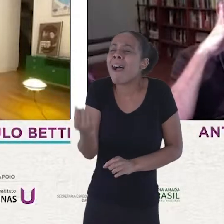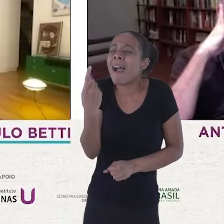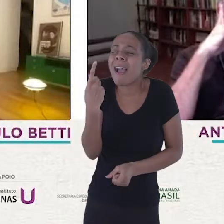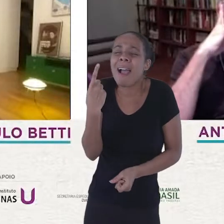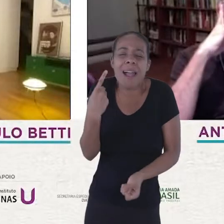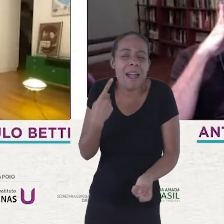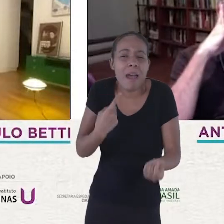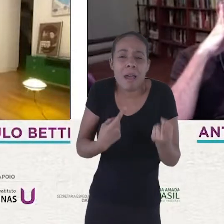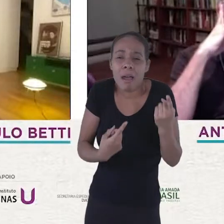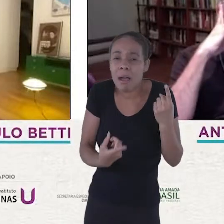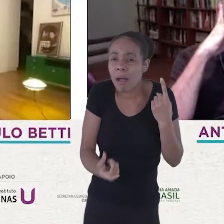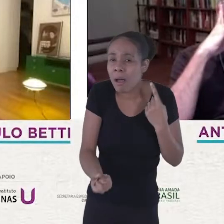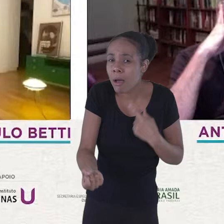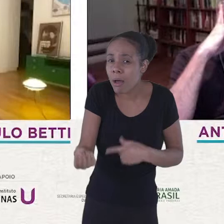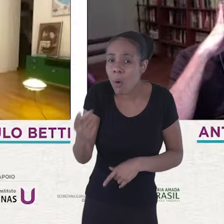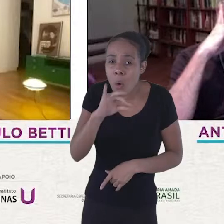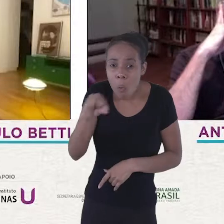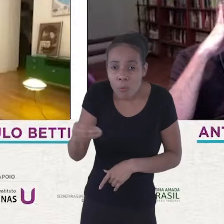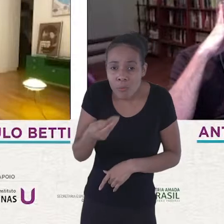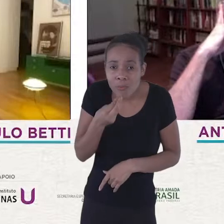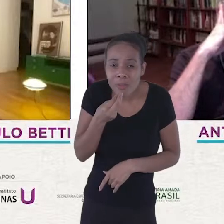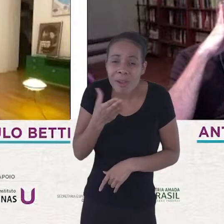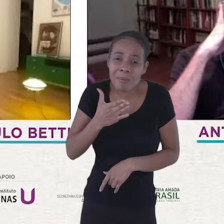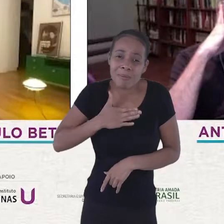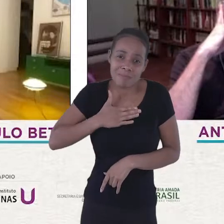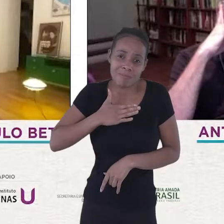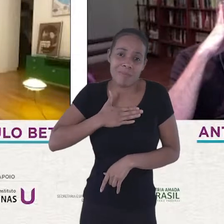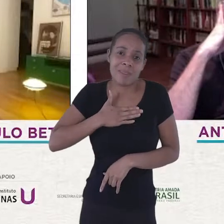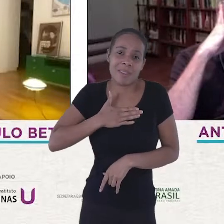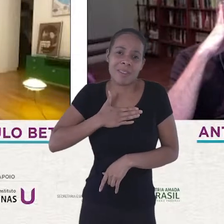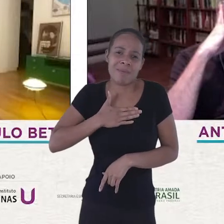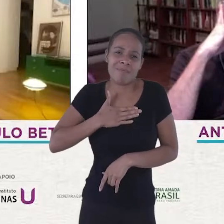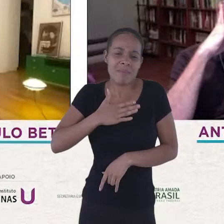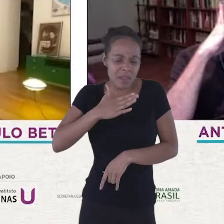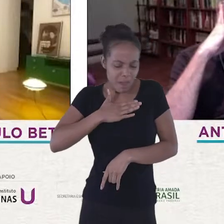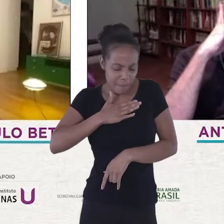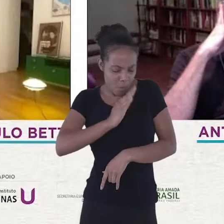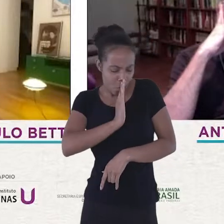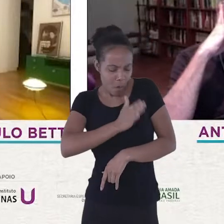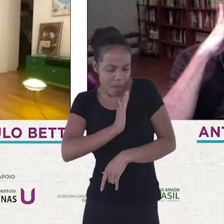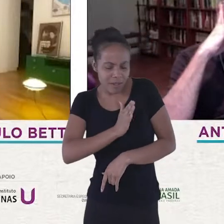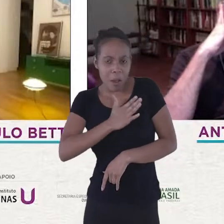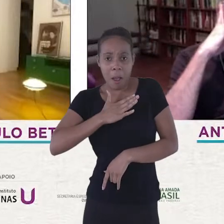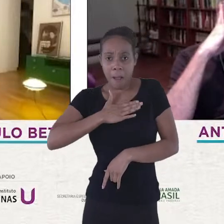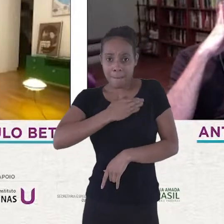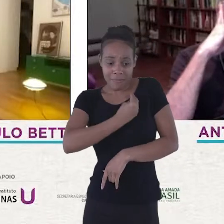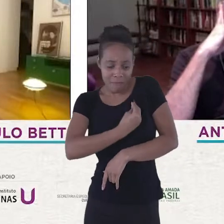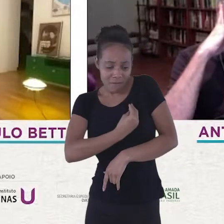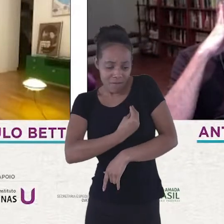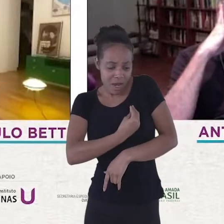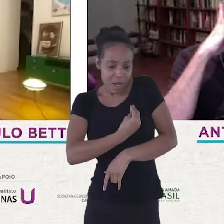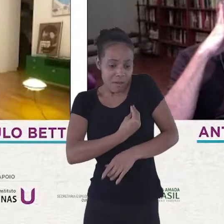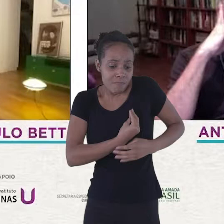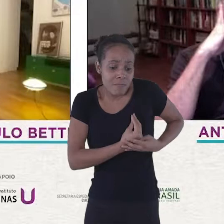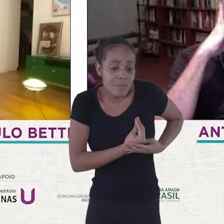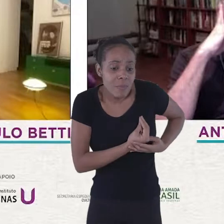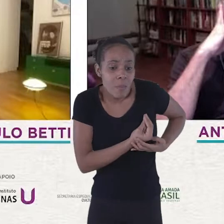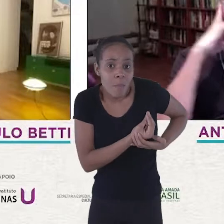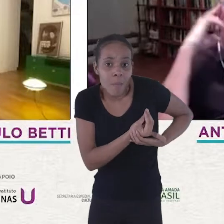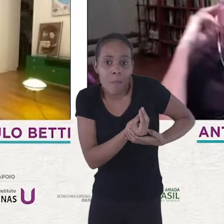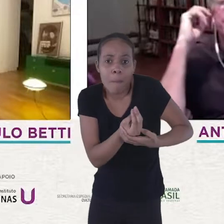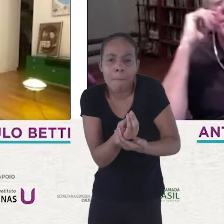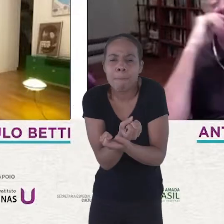de entregar mais um lado da minha vida, do meu coração, das coisas mais íntimas, mais